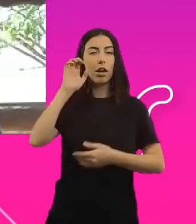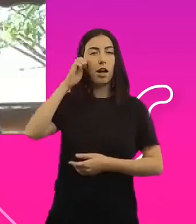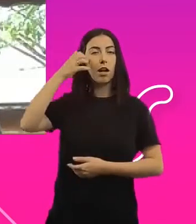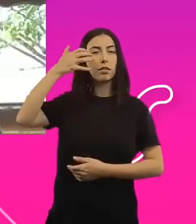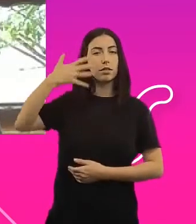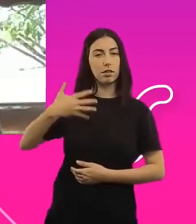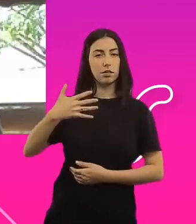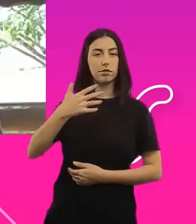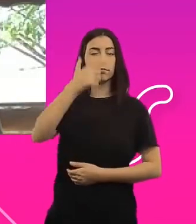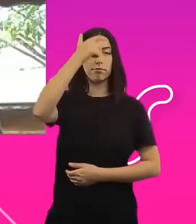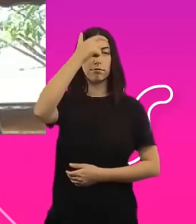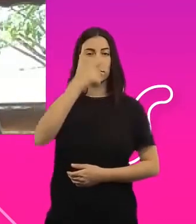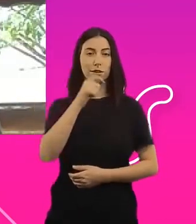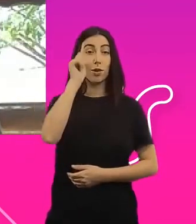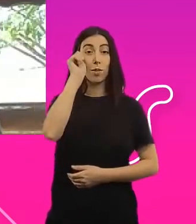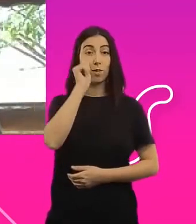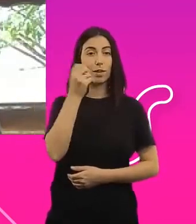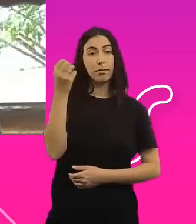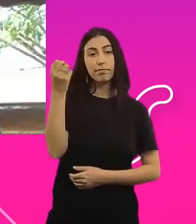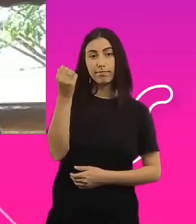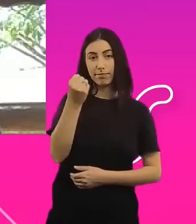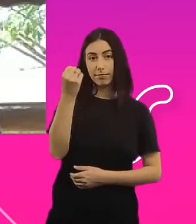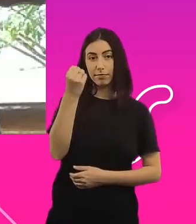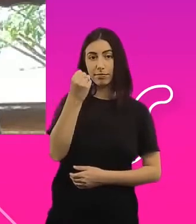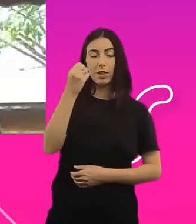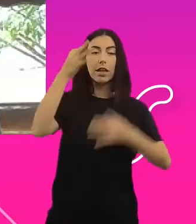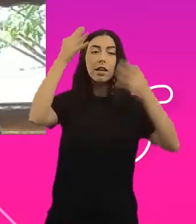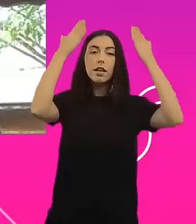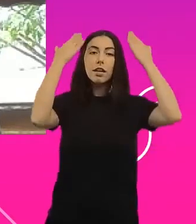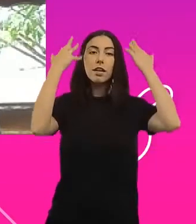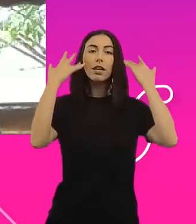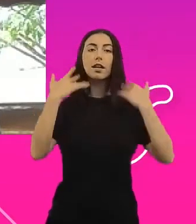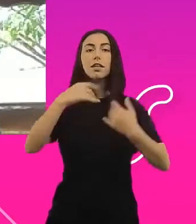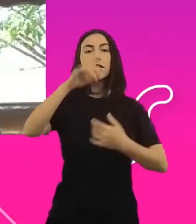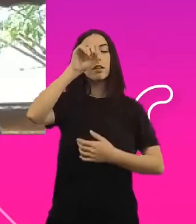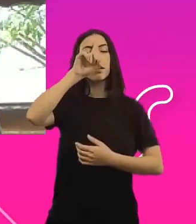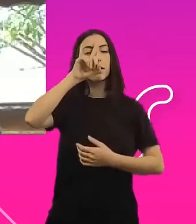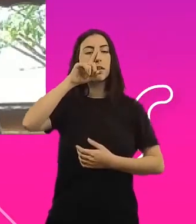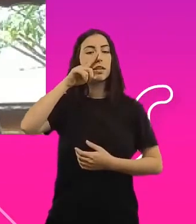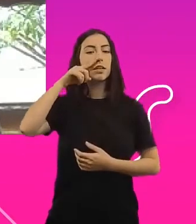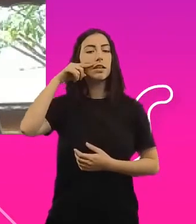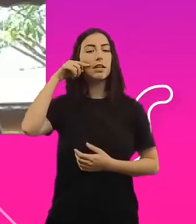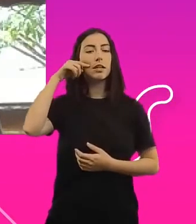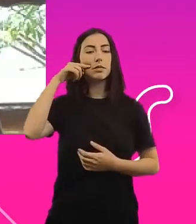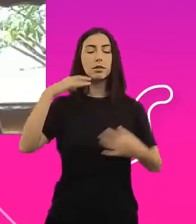mulher branca, de cabelos loiros, estou vestindo uma blusa